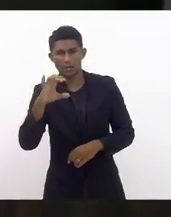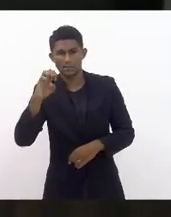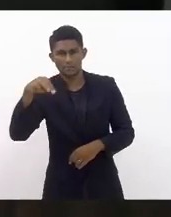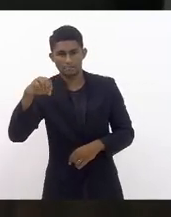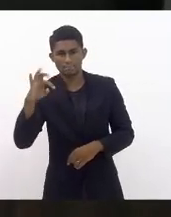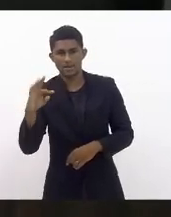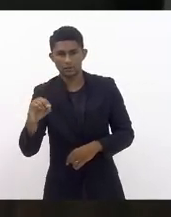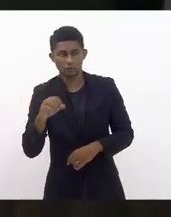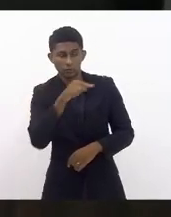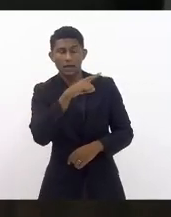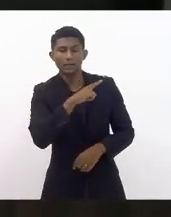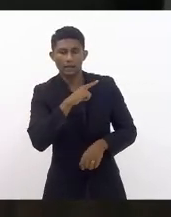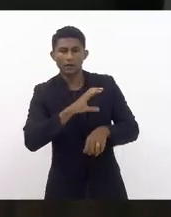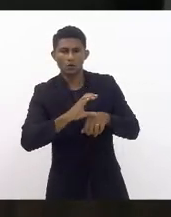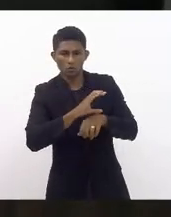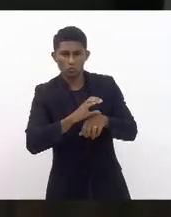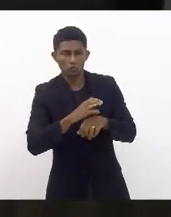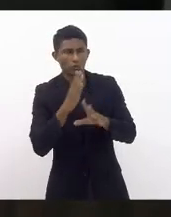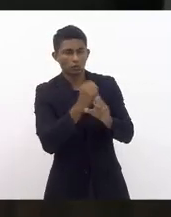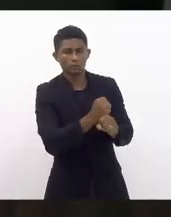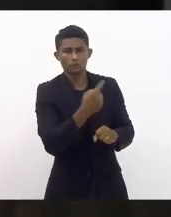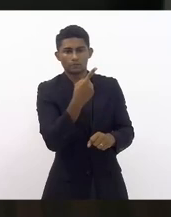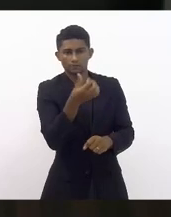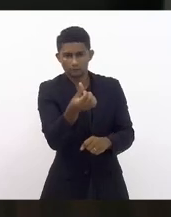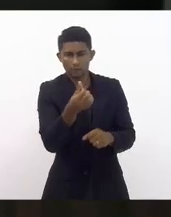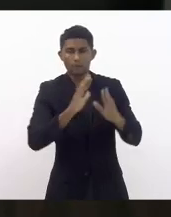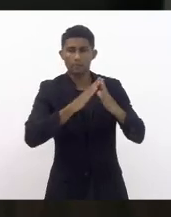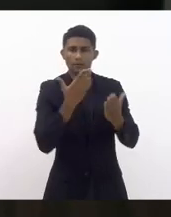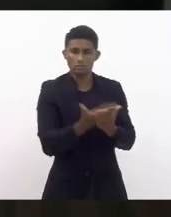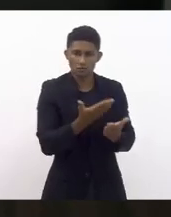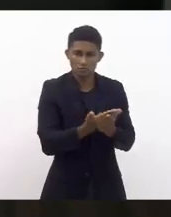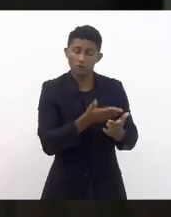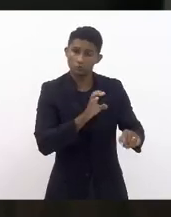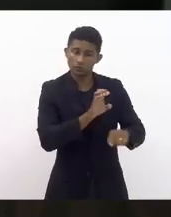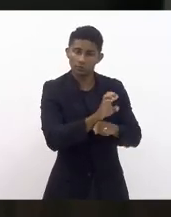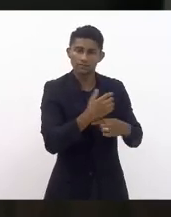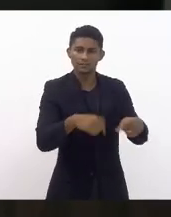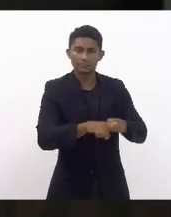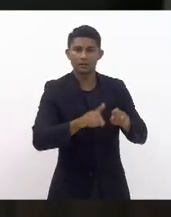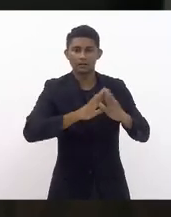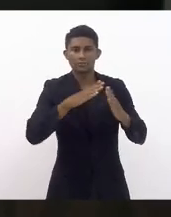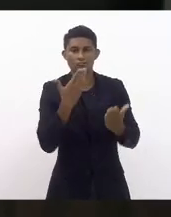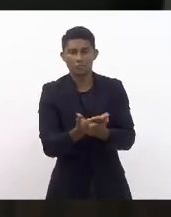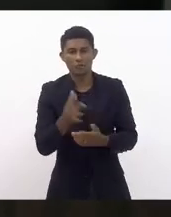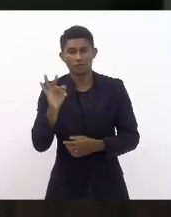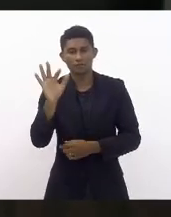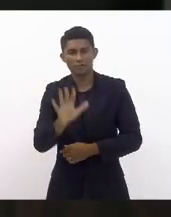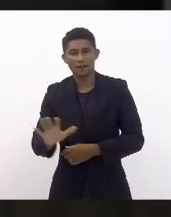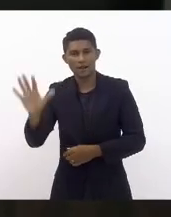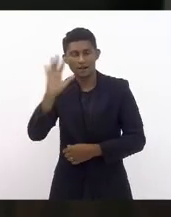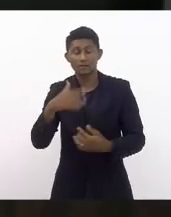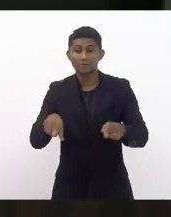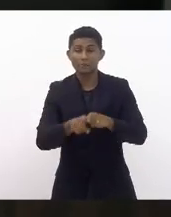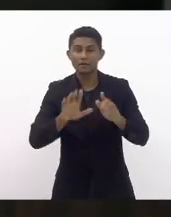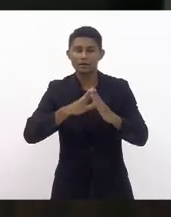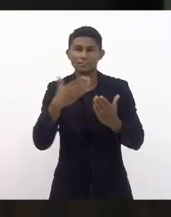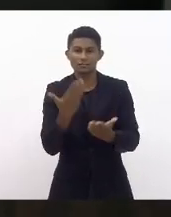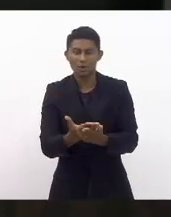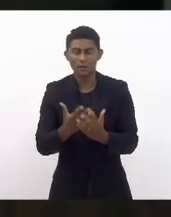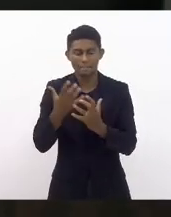superiores públicos, uma escola técnica estadual, uma escola técnica federal, uma bonita escola de música Vila Lobos,